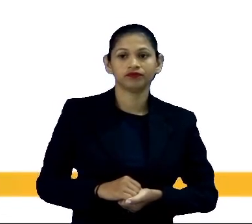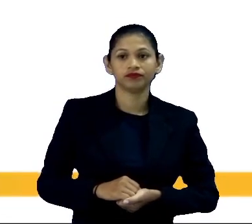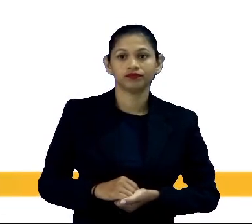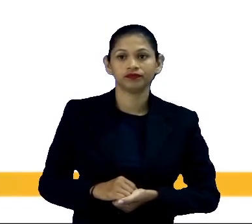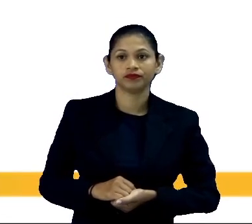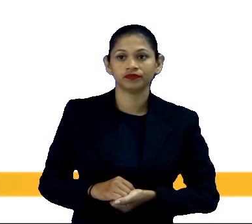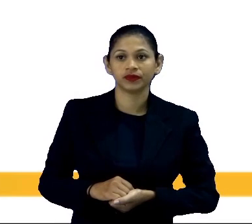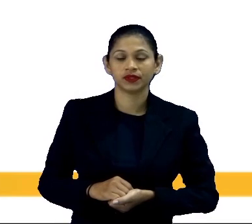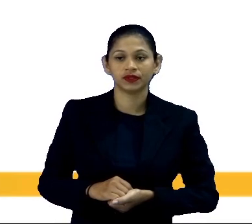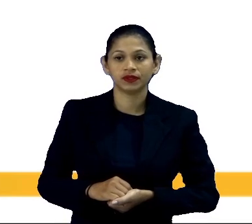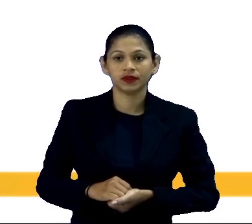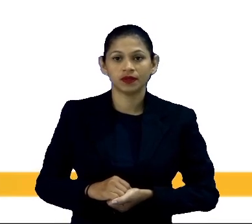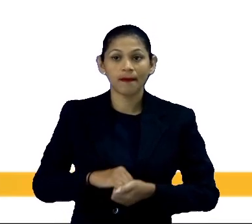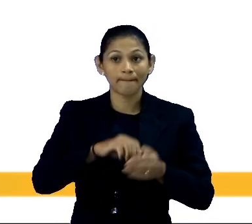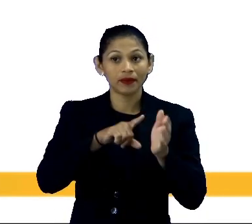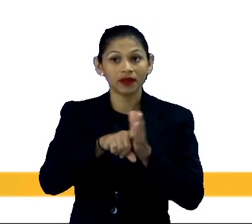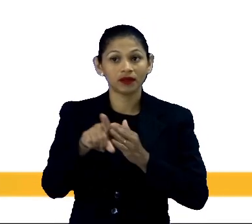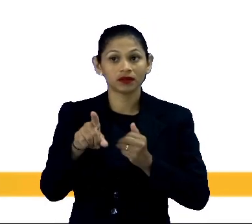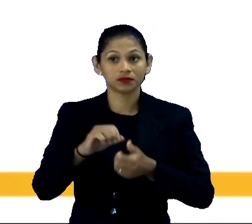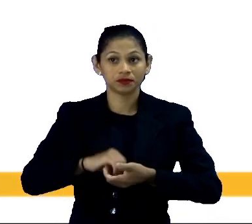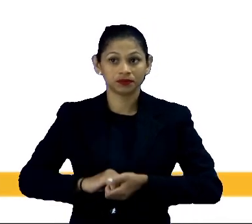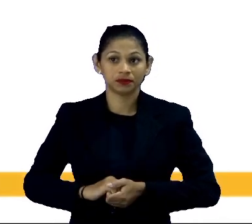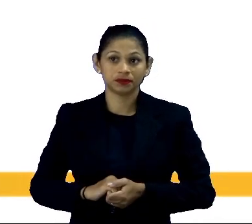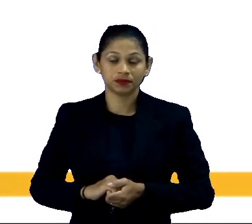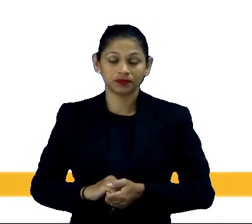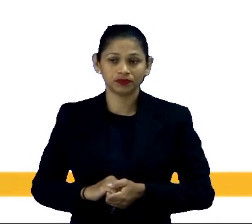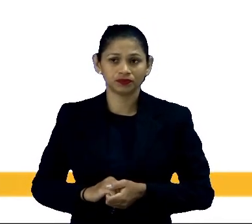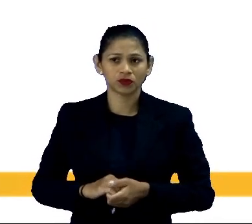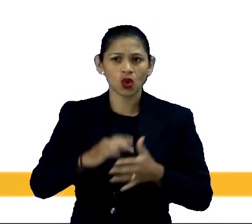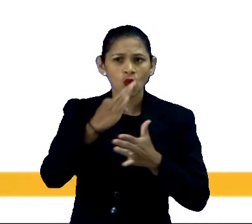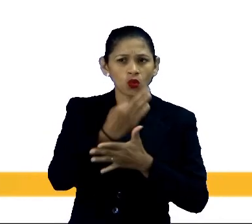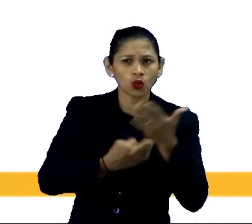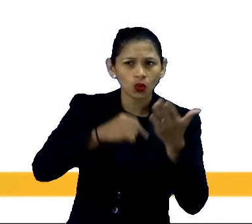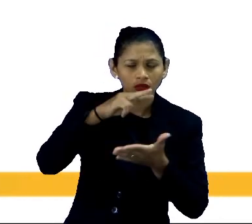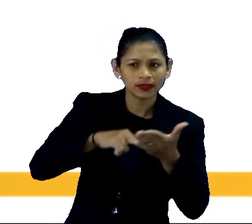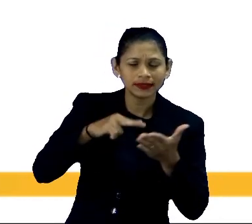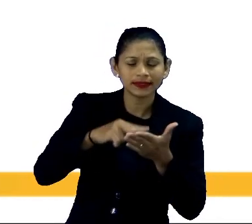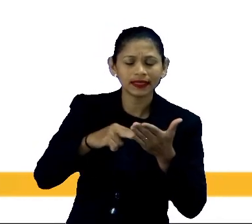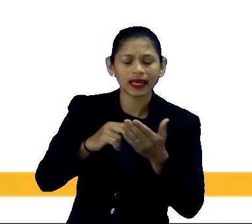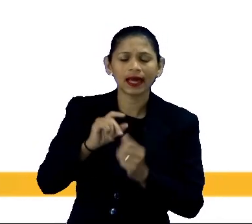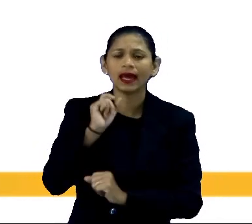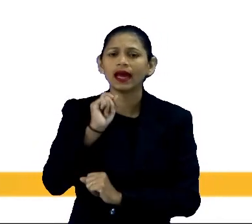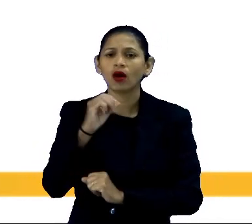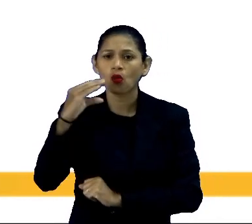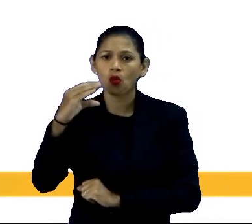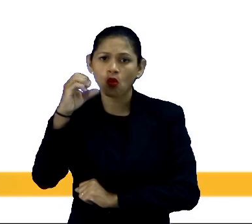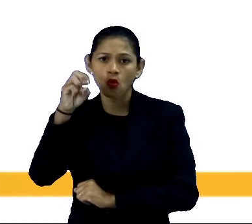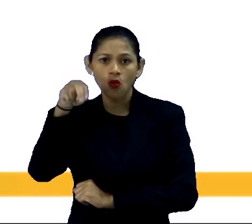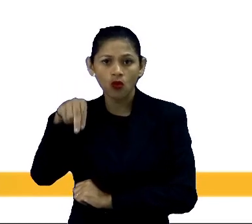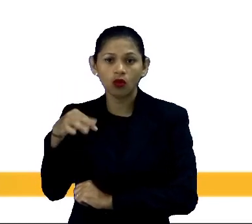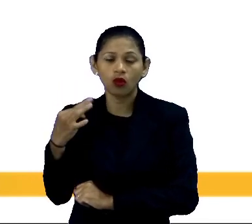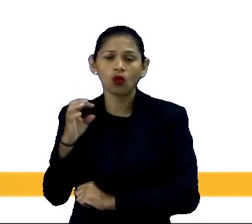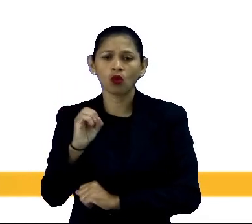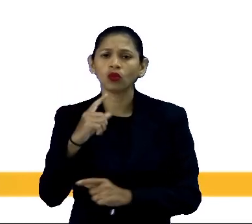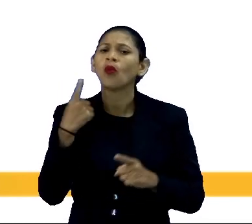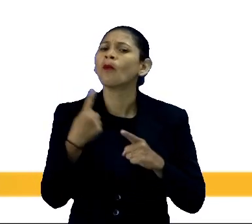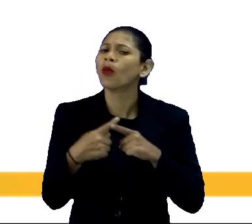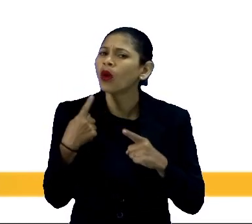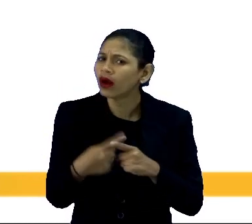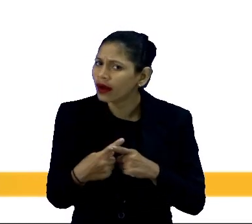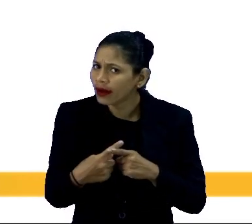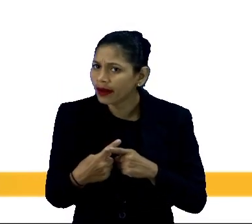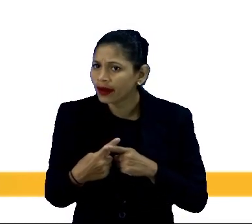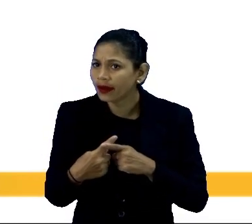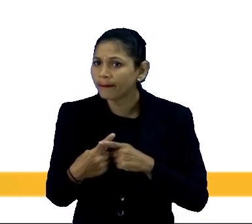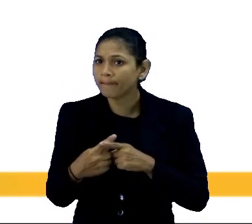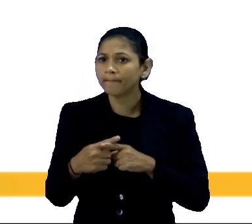Essa história, vamos para a questão 1, tá bom? O texto lido é um conto, por quê? Letra A.